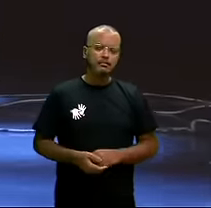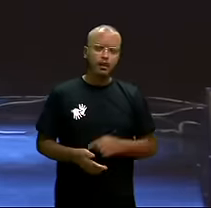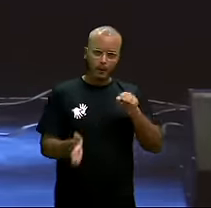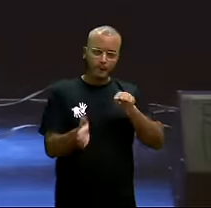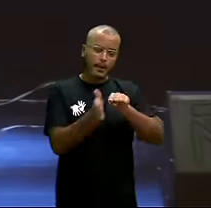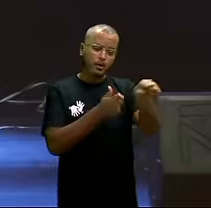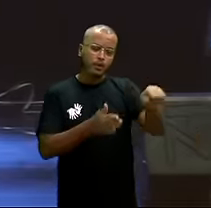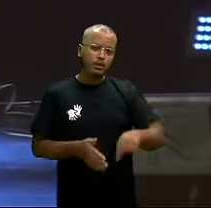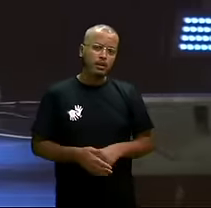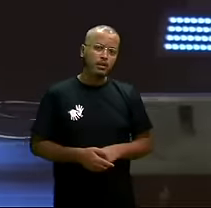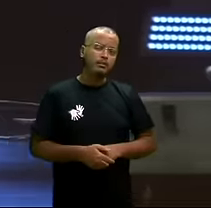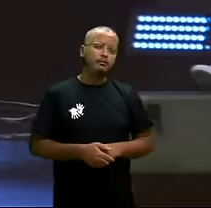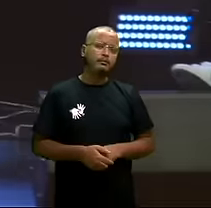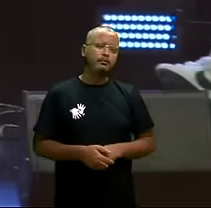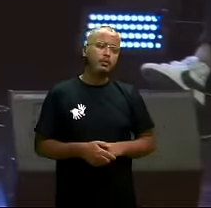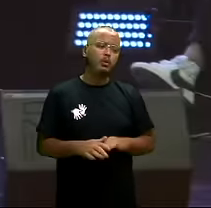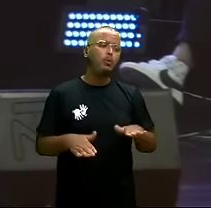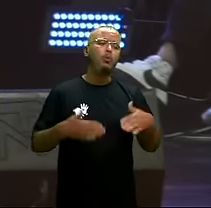Bonovox,